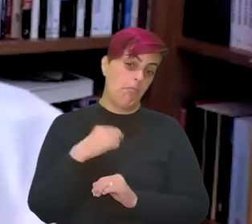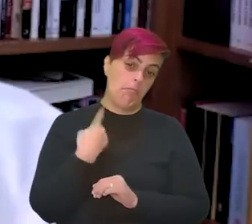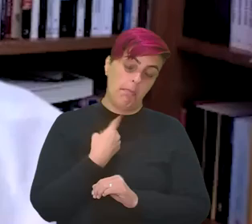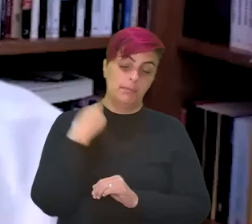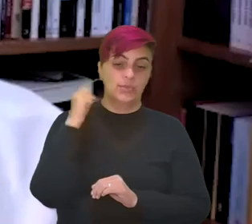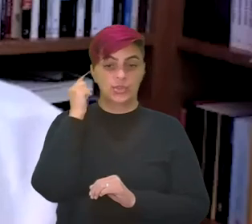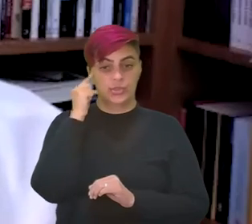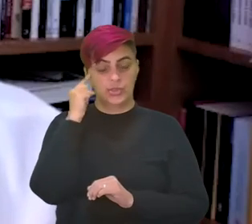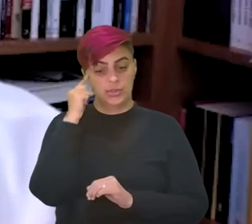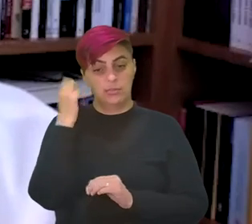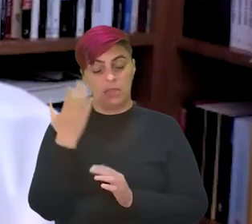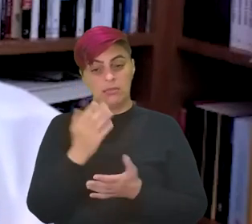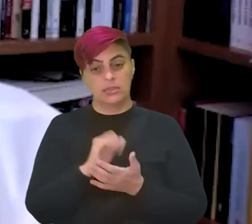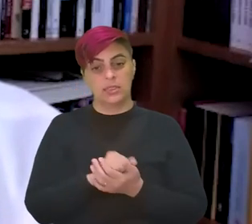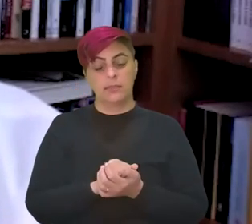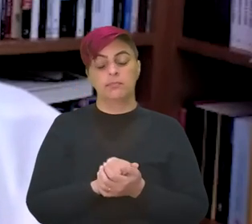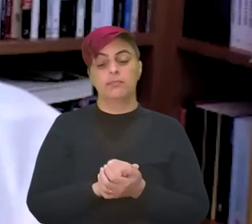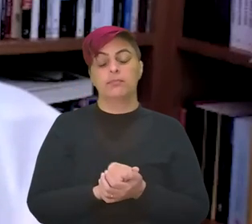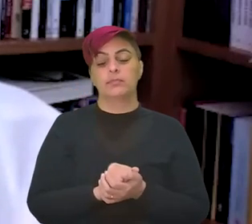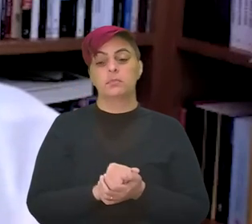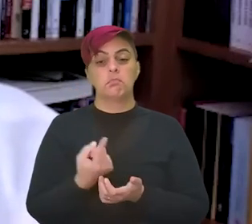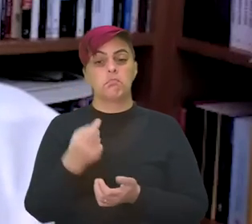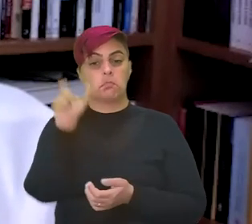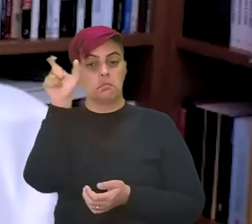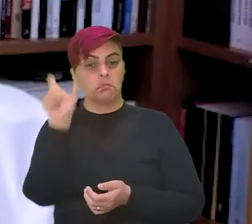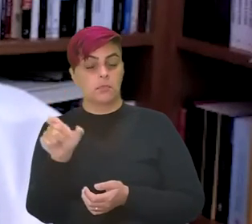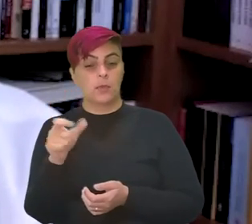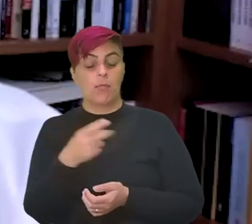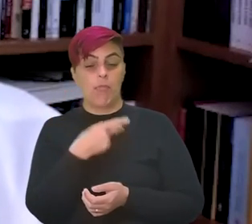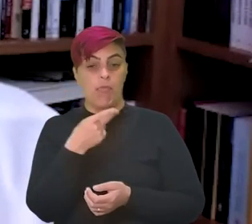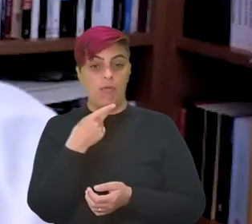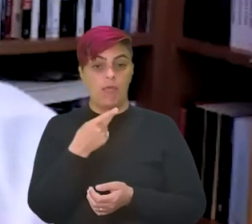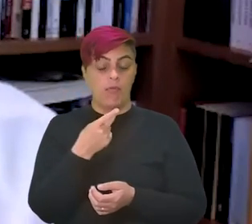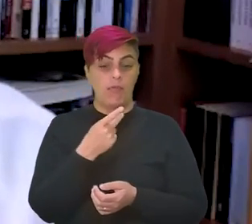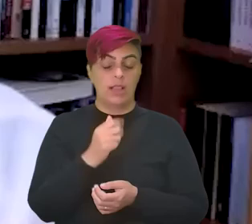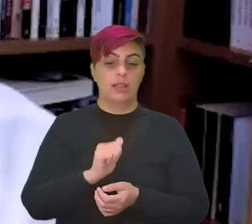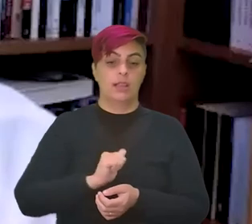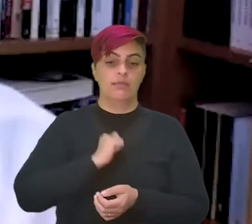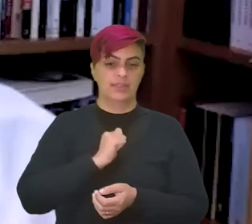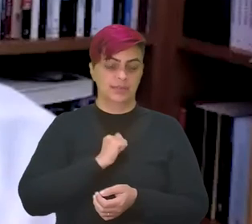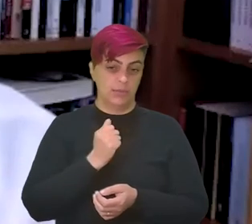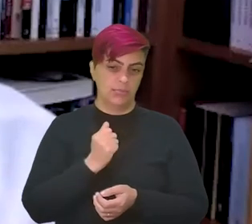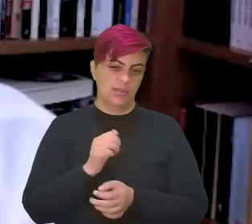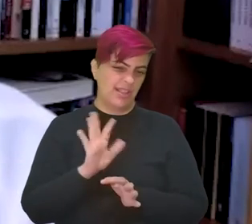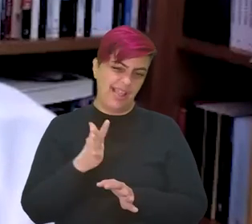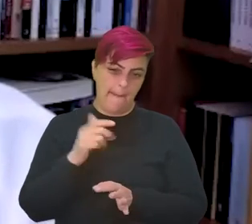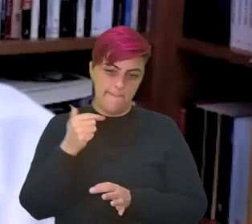gente pensa que o Evans Pritchard, né, dizia que a antropologia, isso